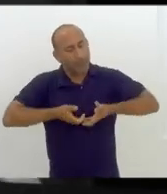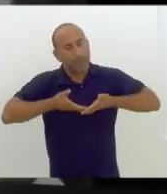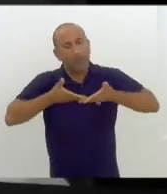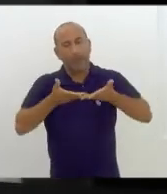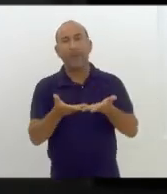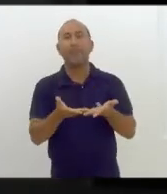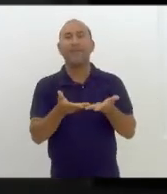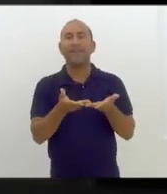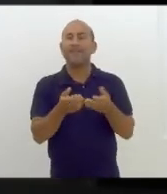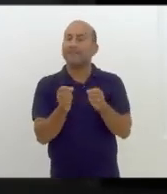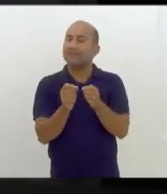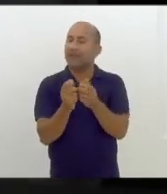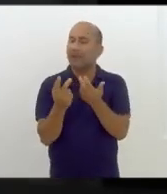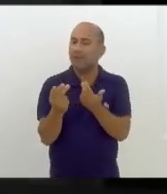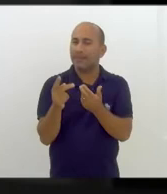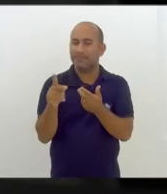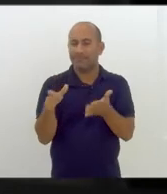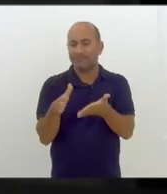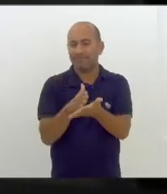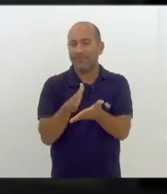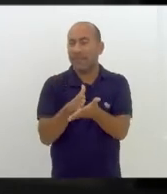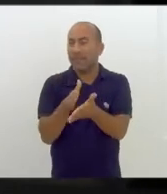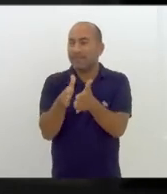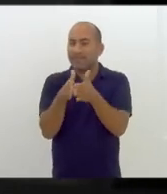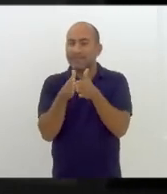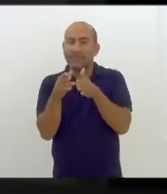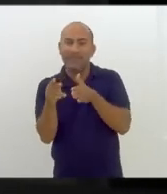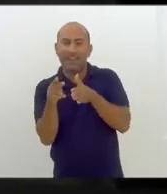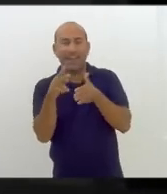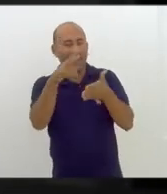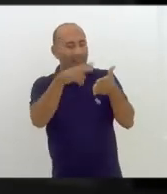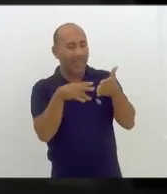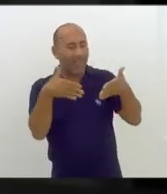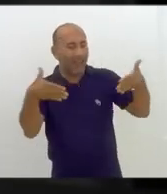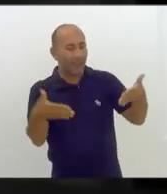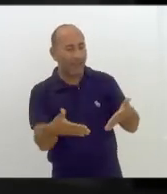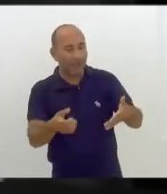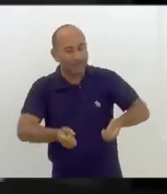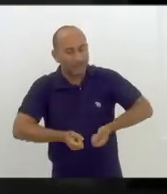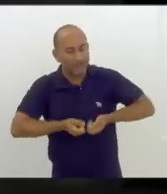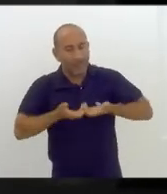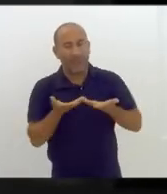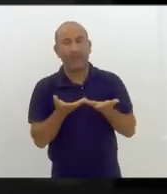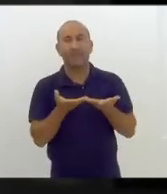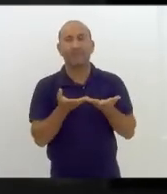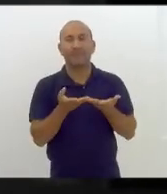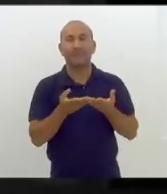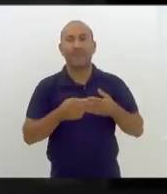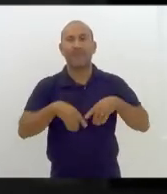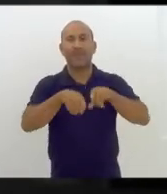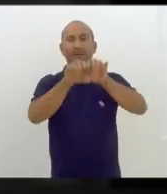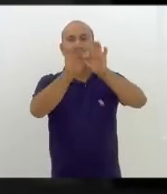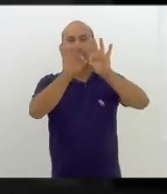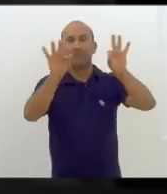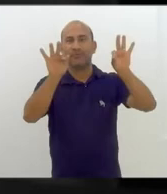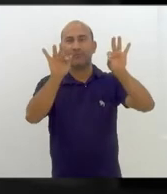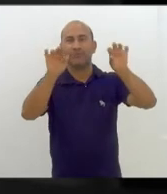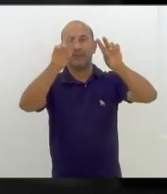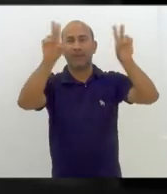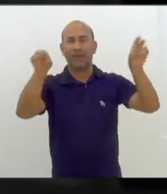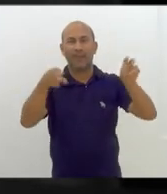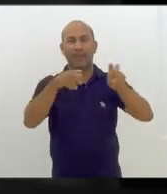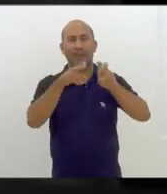livros. E também a pedido dele, lerei um aqui agora. O título é Eco, Eco,